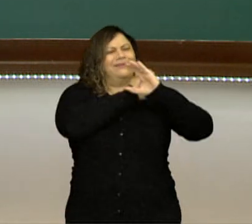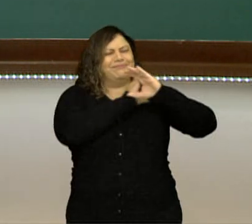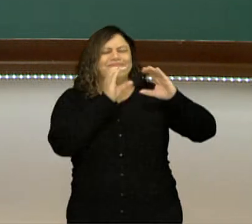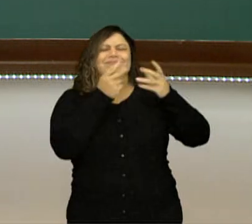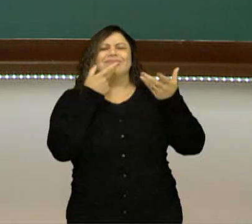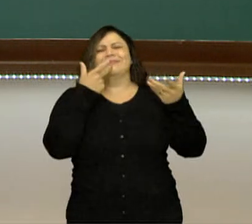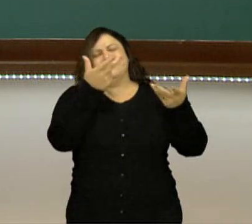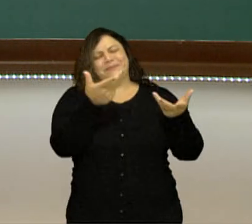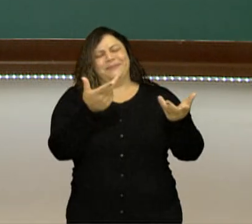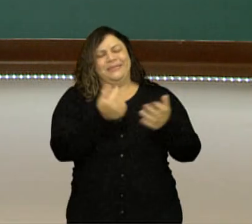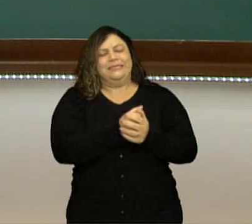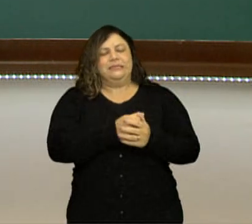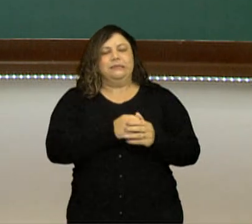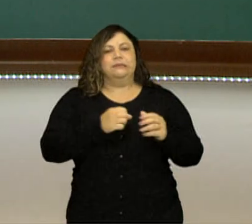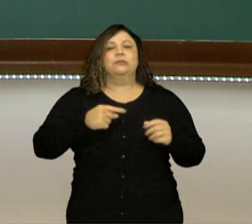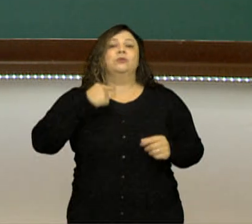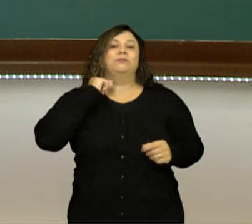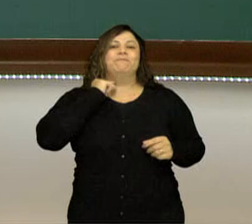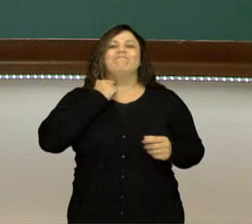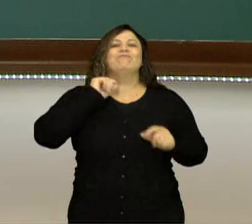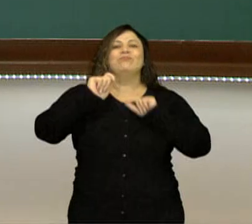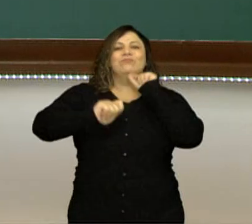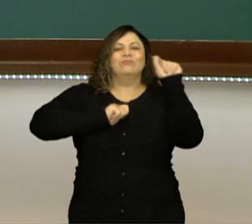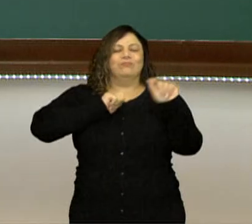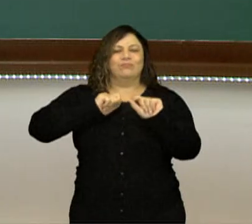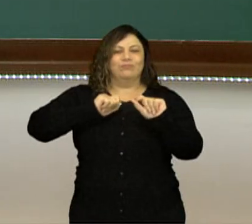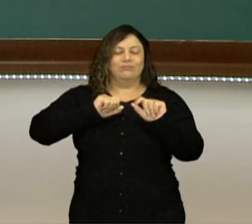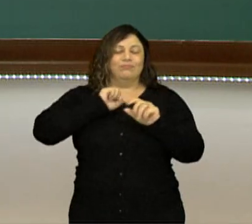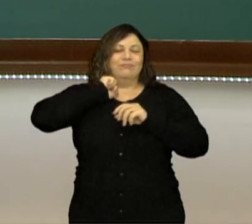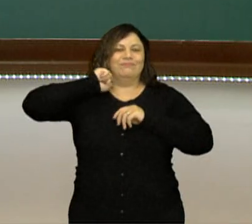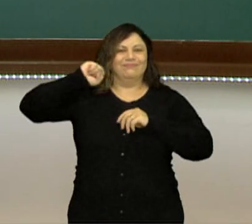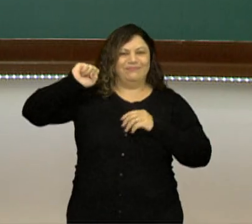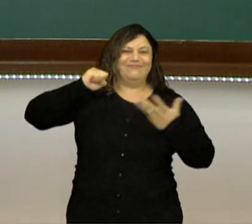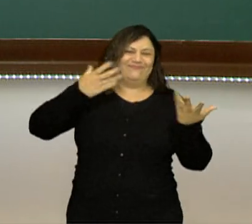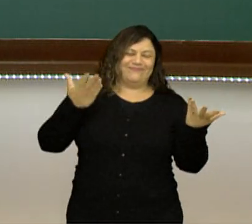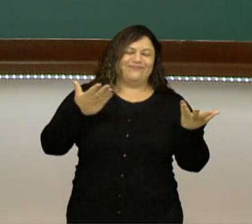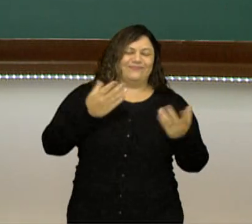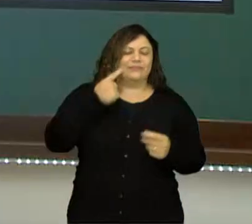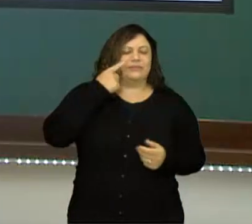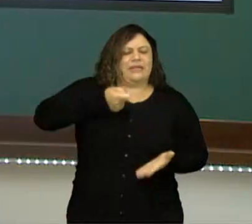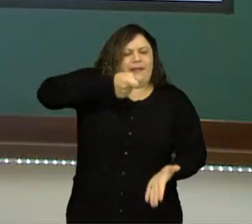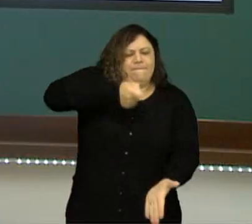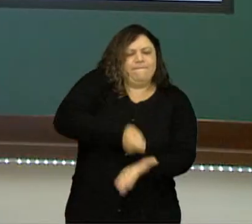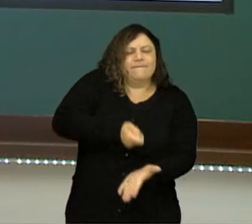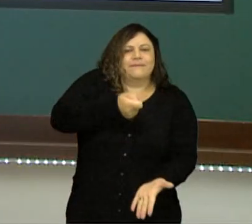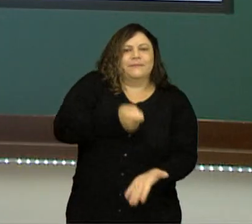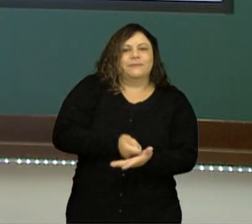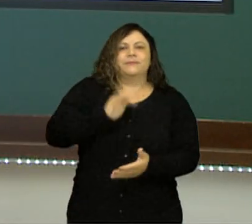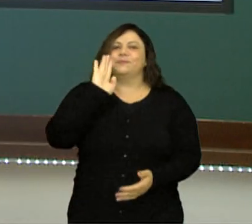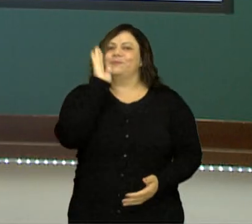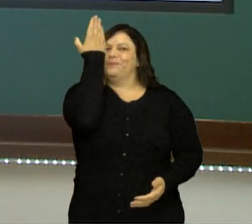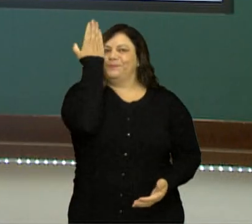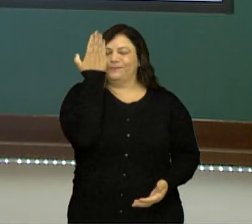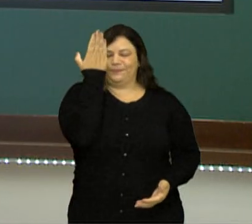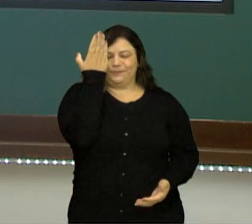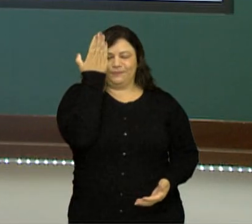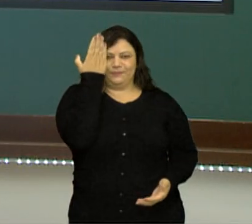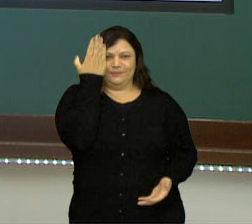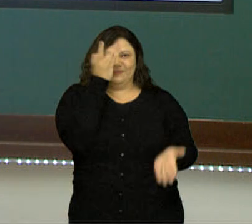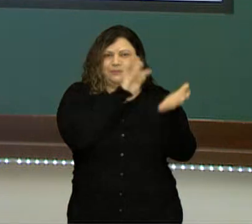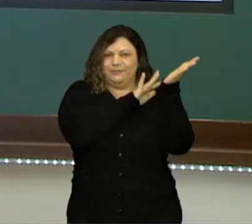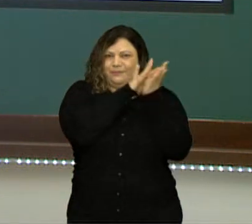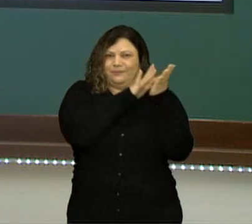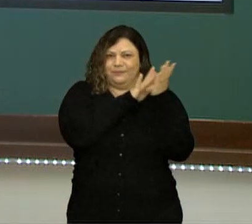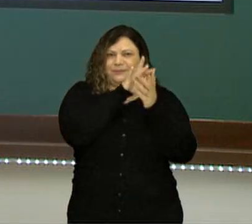sob tortura. Então, justificava então a punição a esses supostos traidores da pátria. Em seguida, ou eles